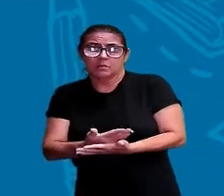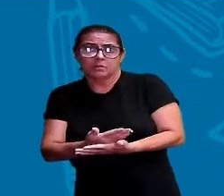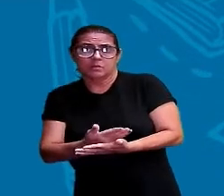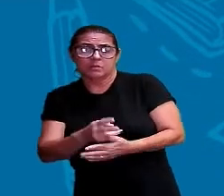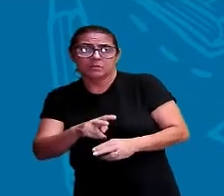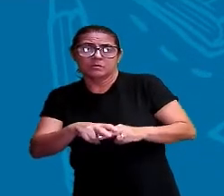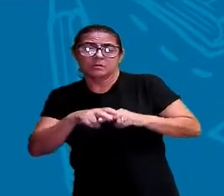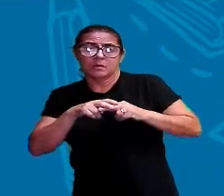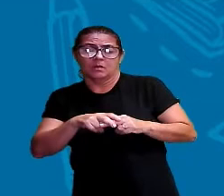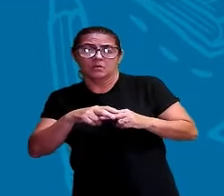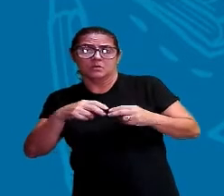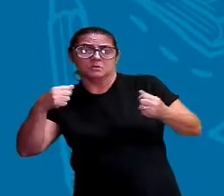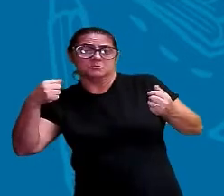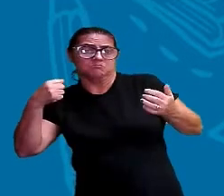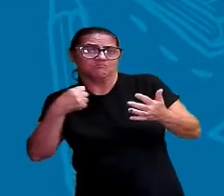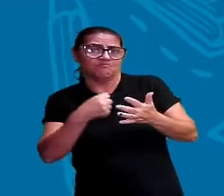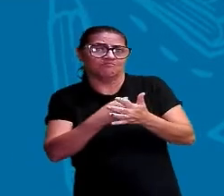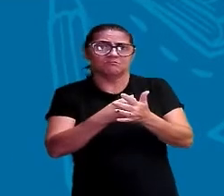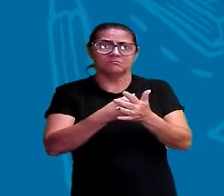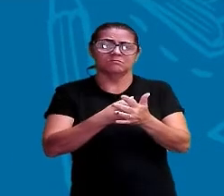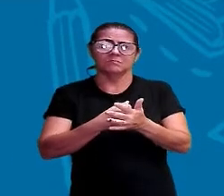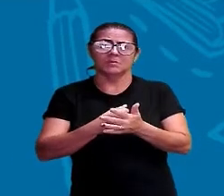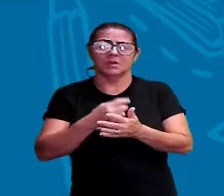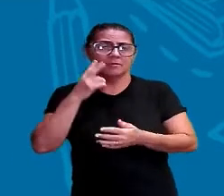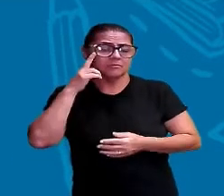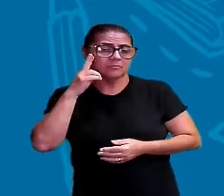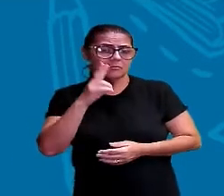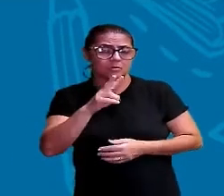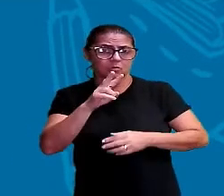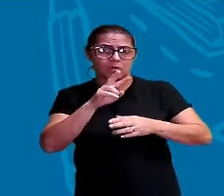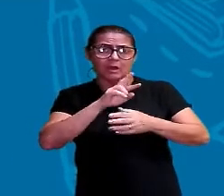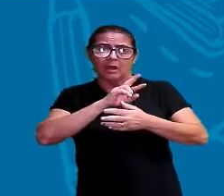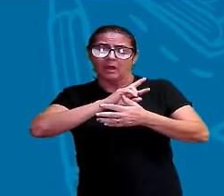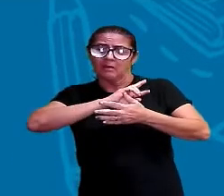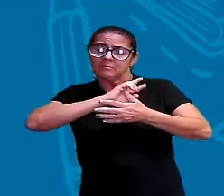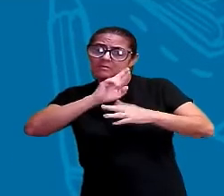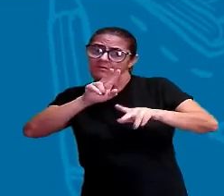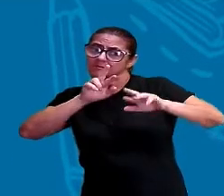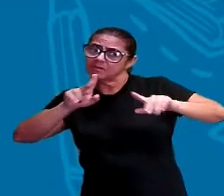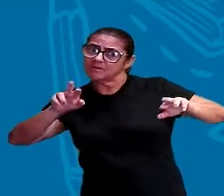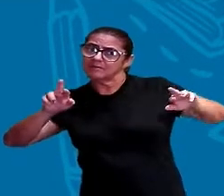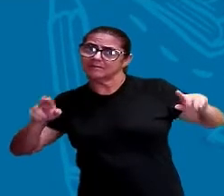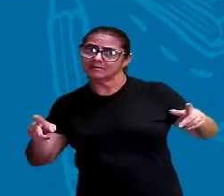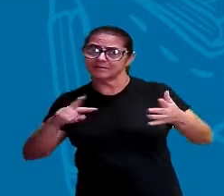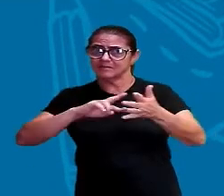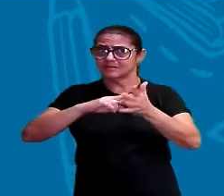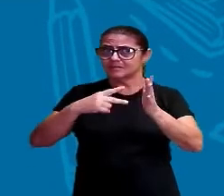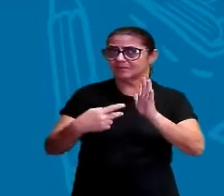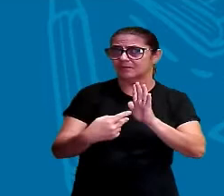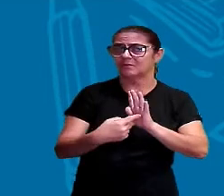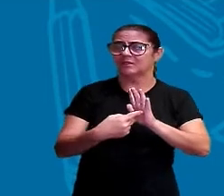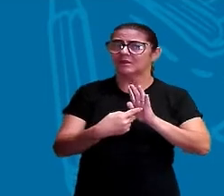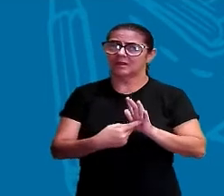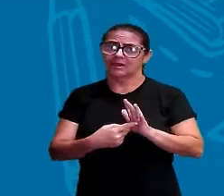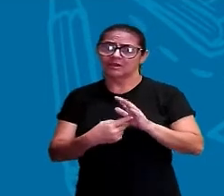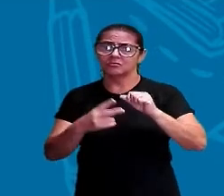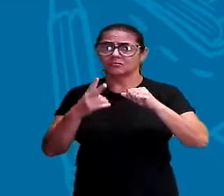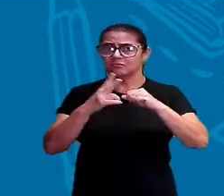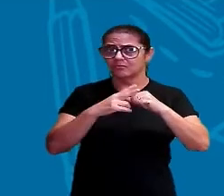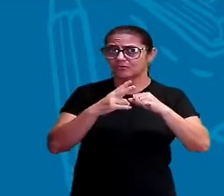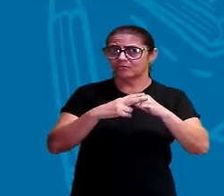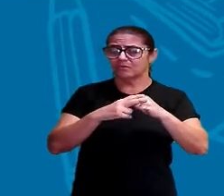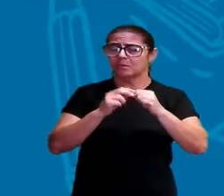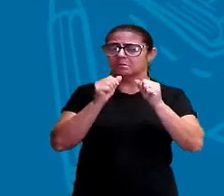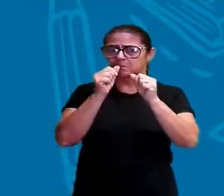do acidente. Certo? Viram aí a variação que a gente pode ter nas palavras? Uma palavra que é um verbo, ele pode colocar